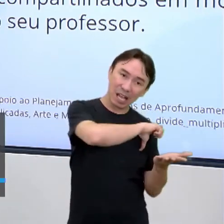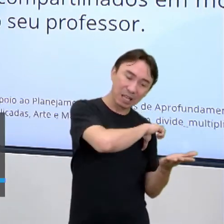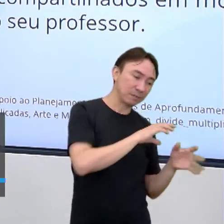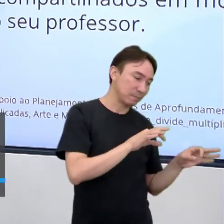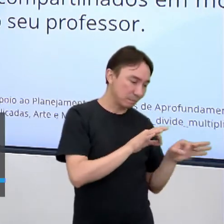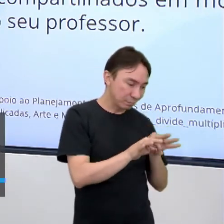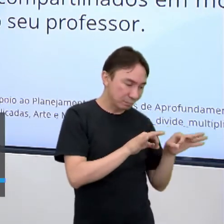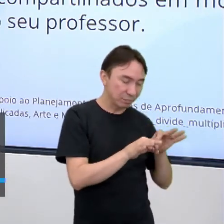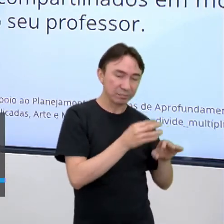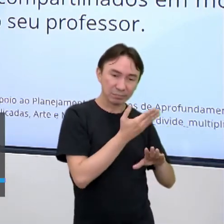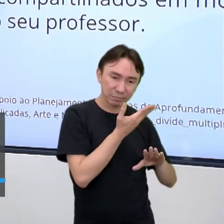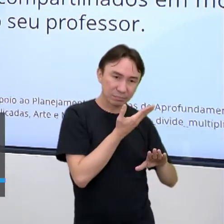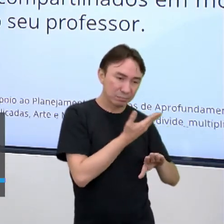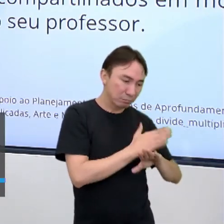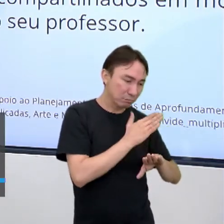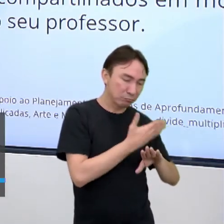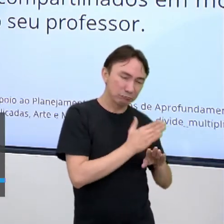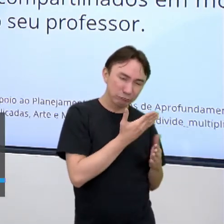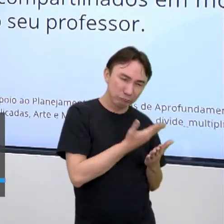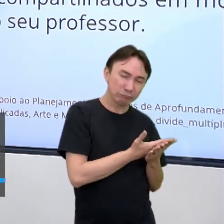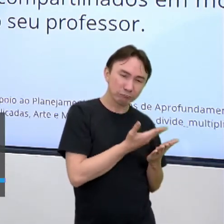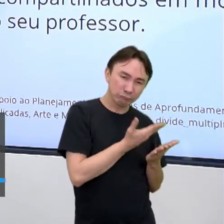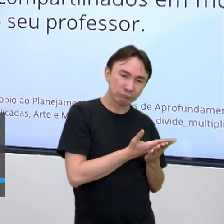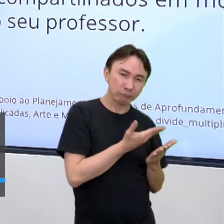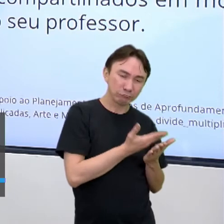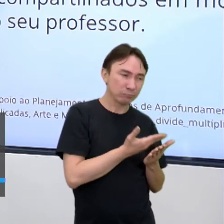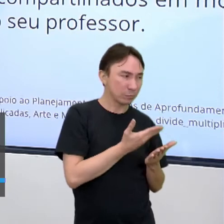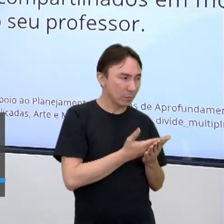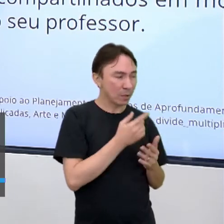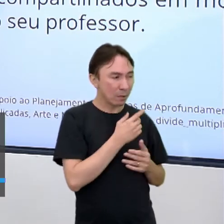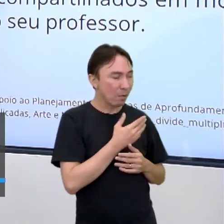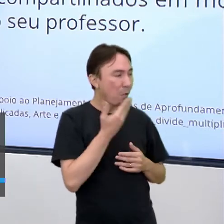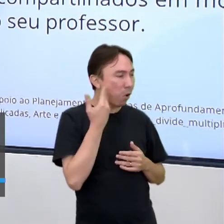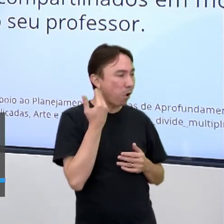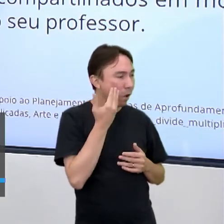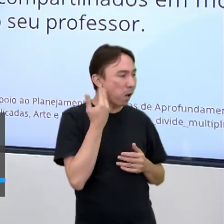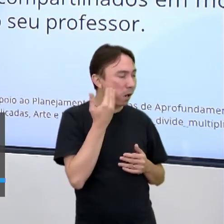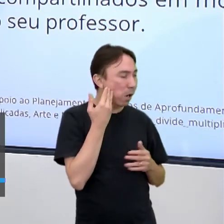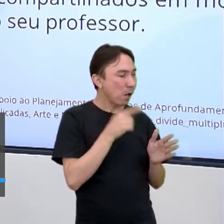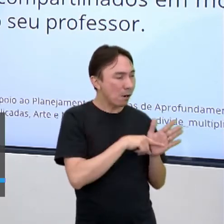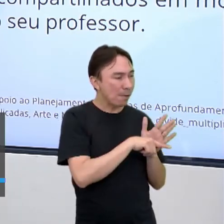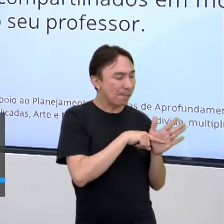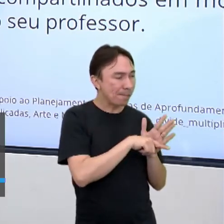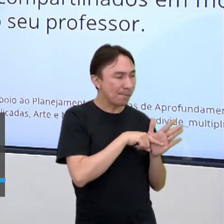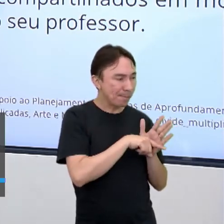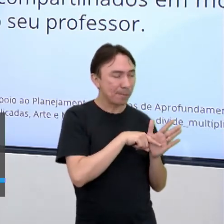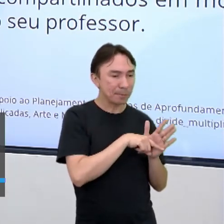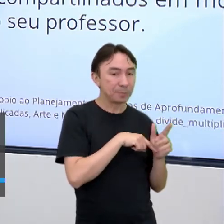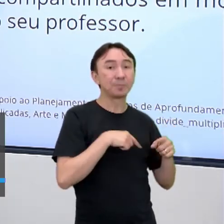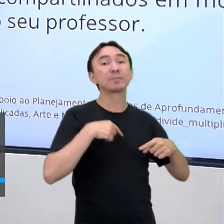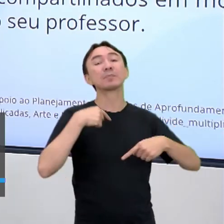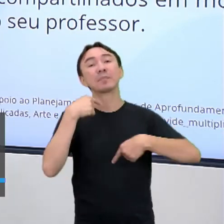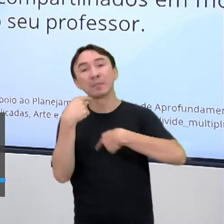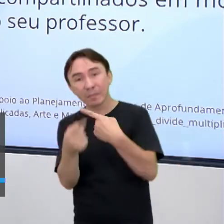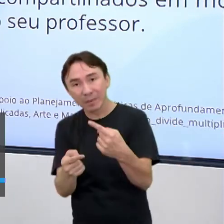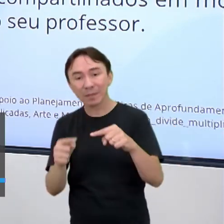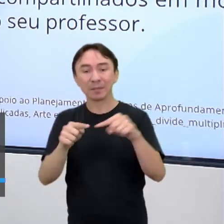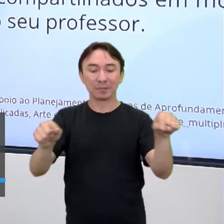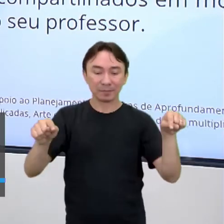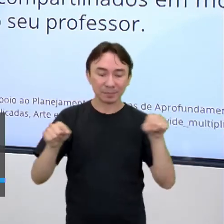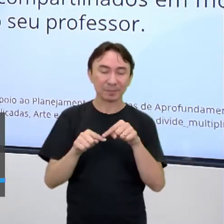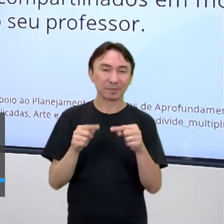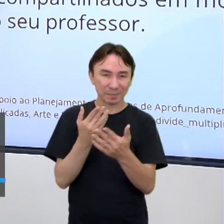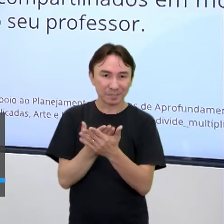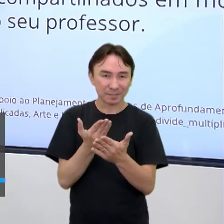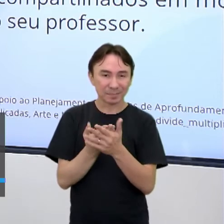você assiste, se prepara a aula, né? Colhe o material, faz a sua pesquisa anteriormente, e quando você estiver lá na sala de aula com seu